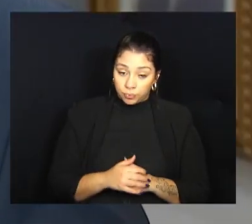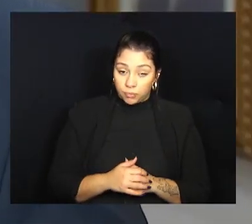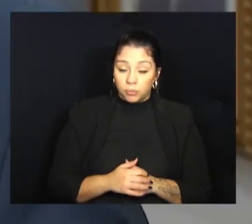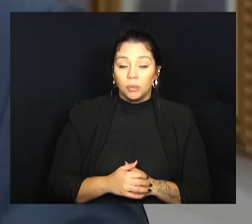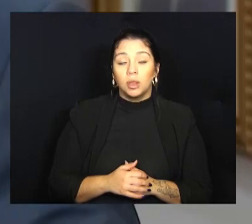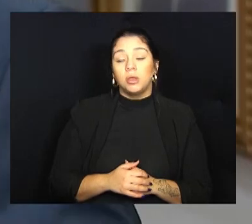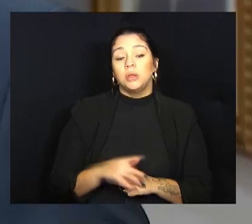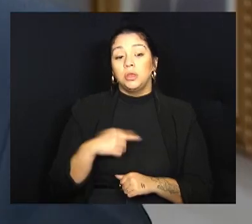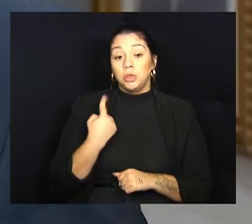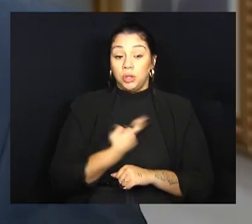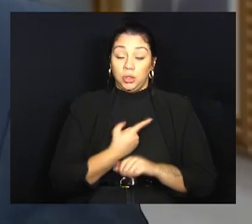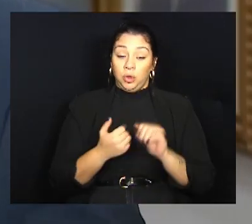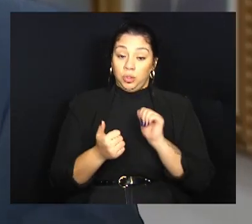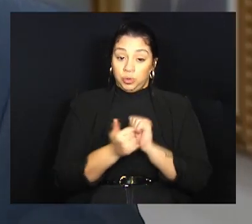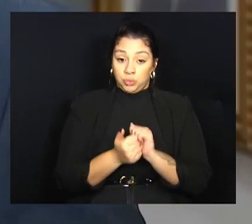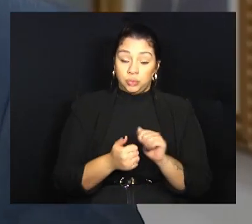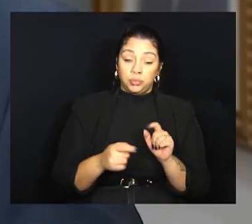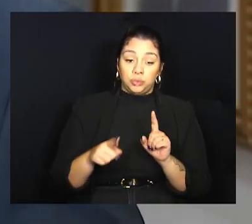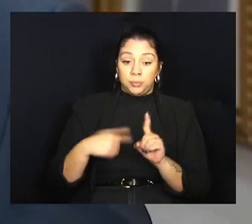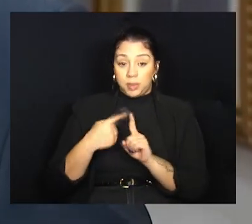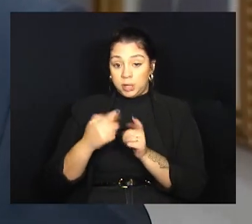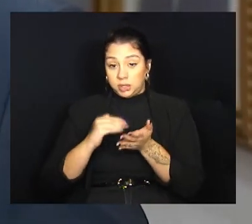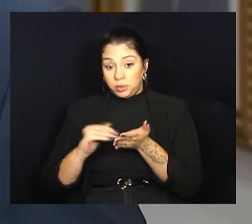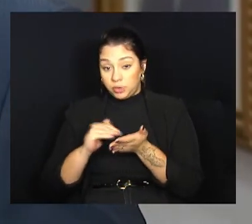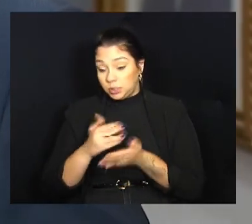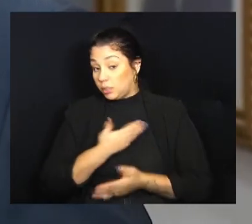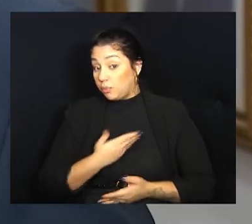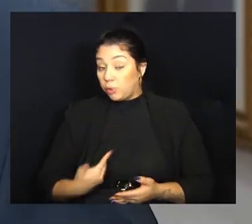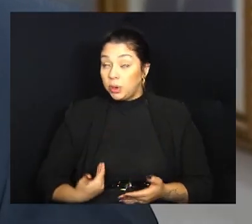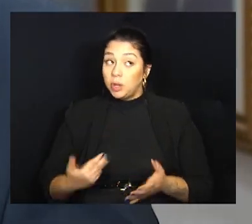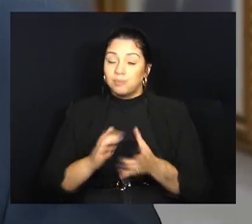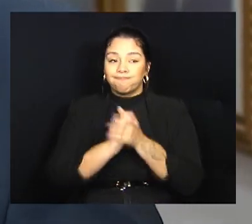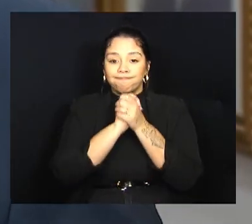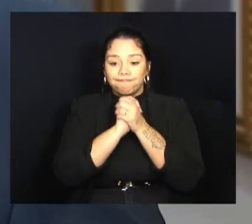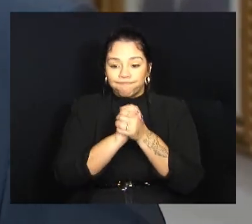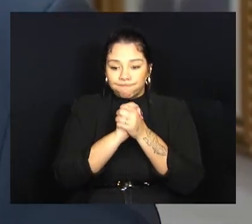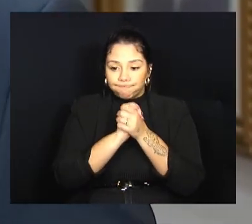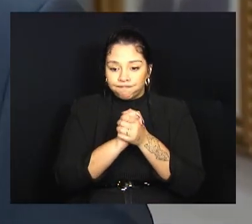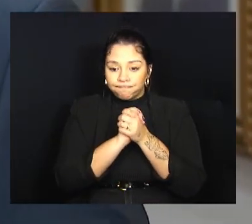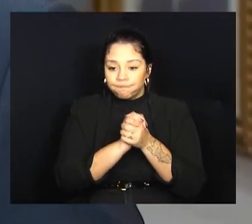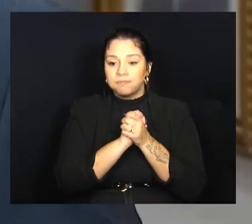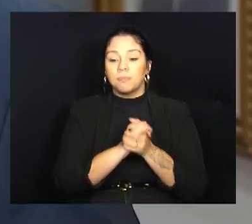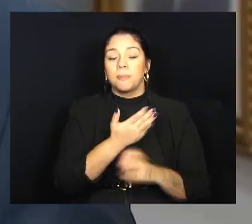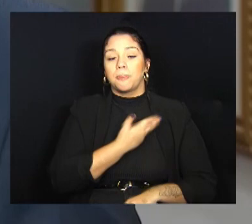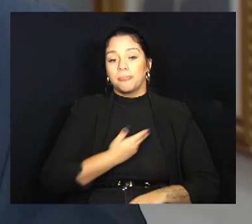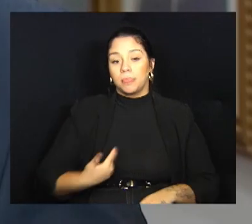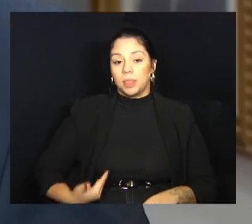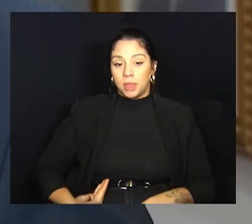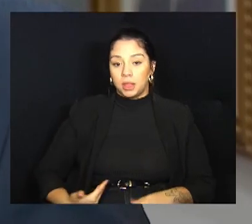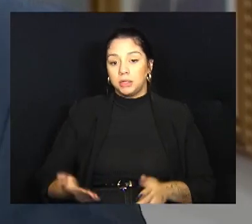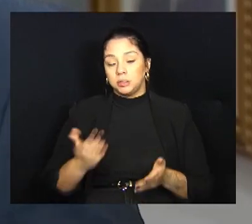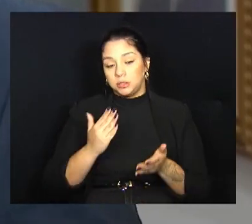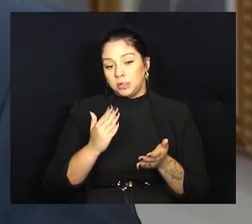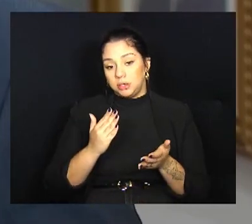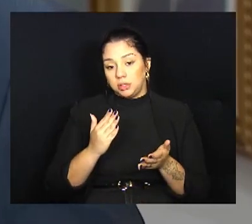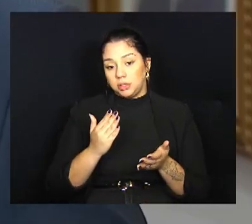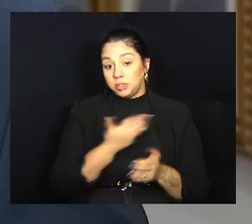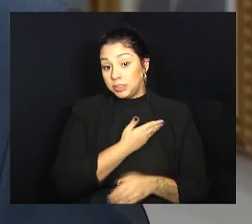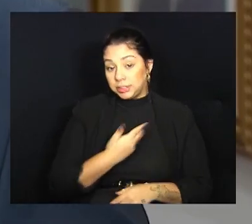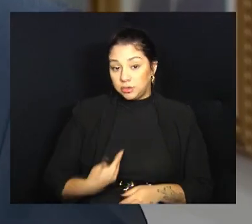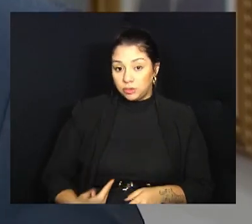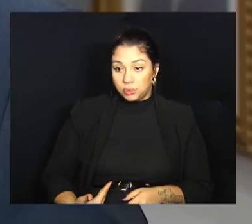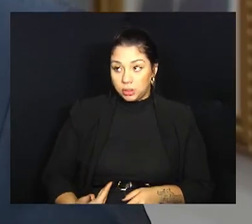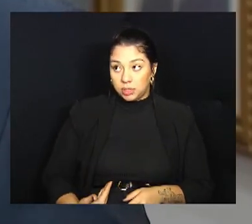de Segurança Pública, e aí eu parabenizo a Segurança Pública, né, na pessoa do seu secretário, mas também do